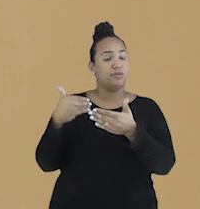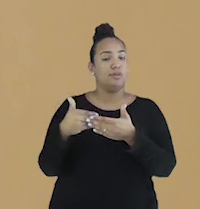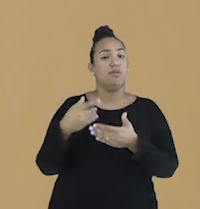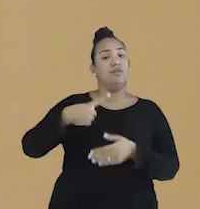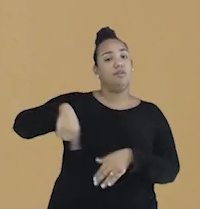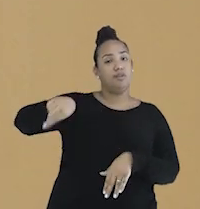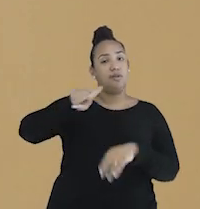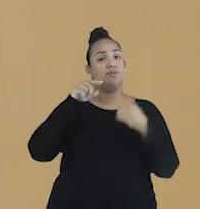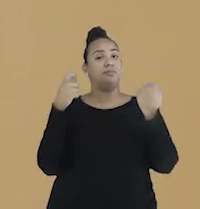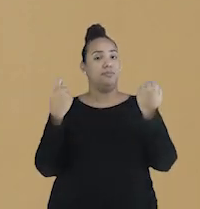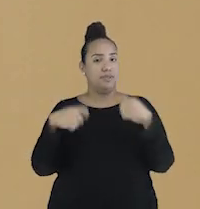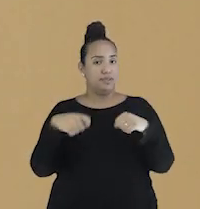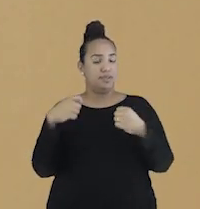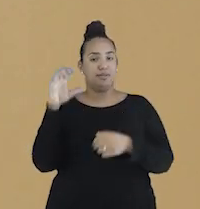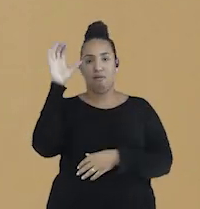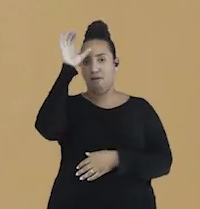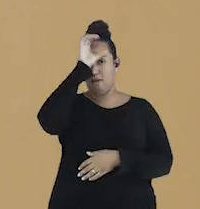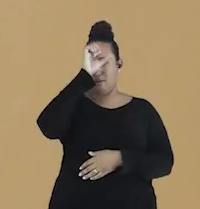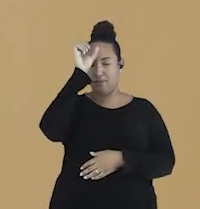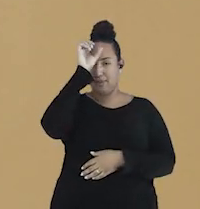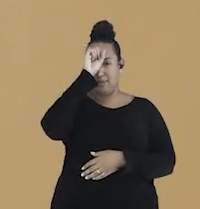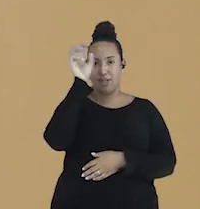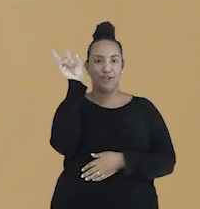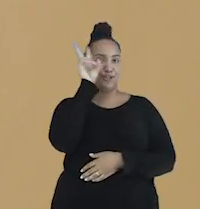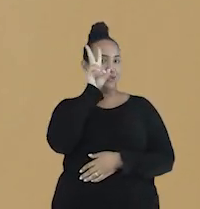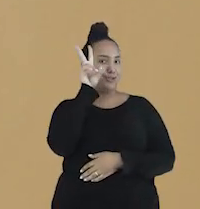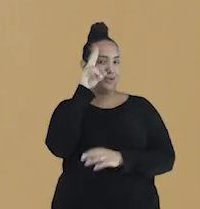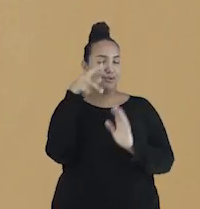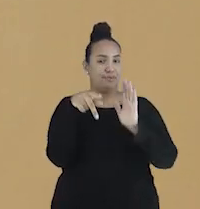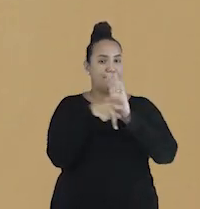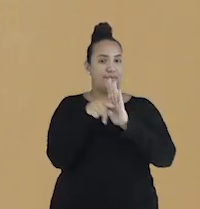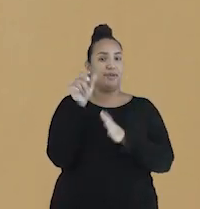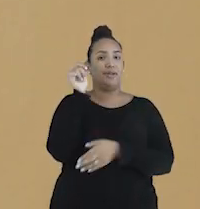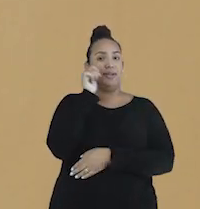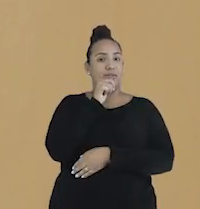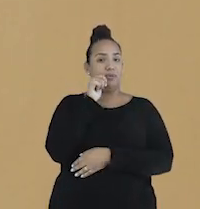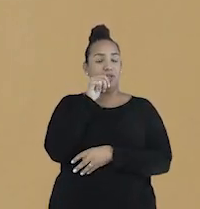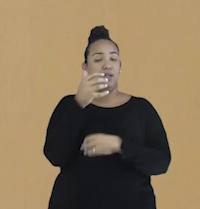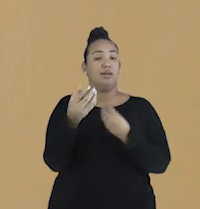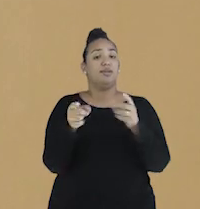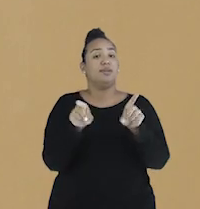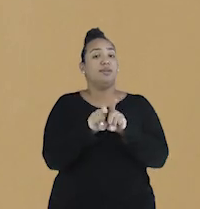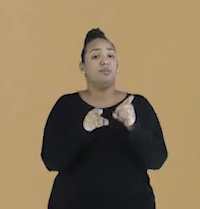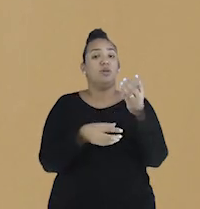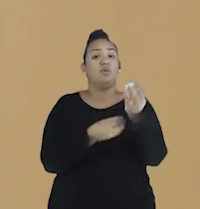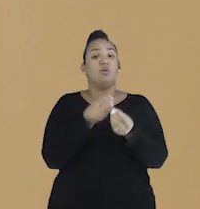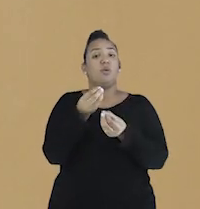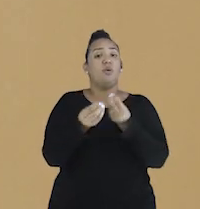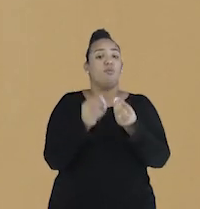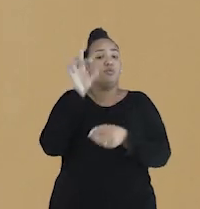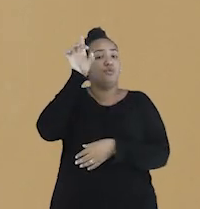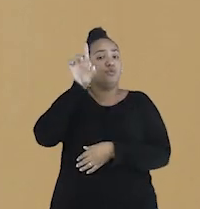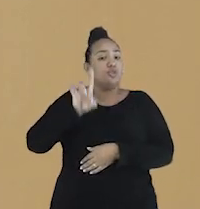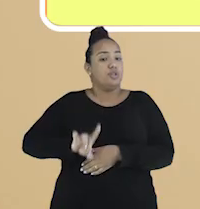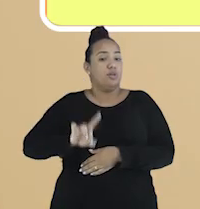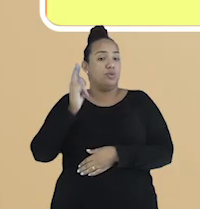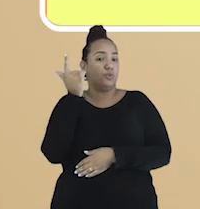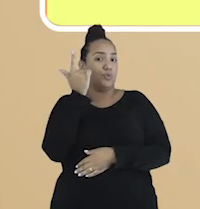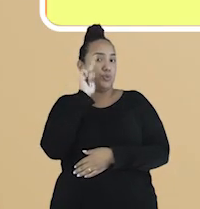compreendermos a história das mulheres e suas lutas para terem acesso aos direitos que lhes são garantidos